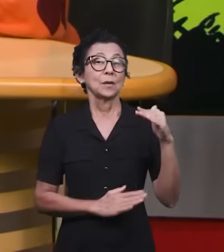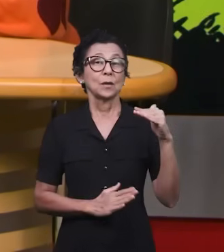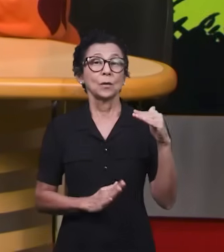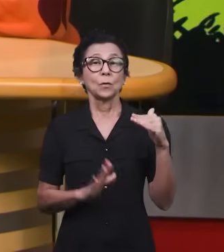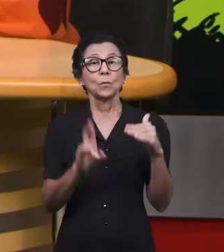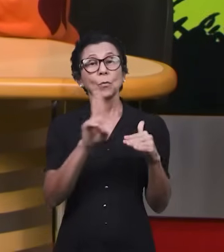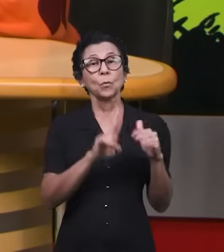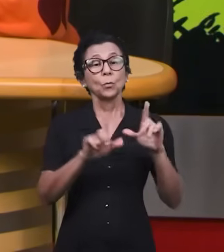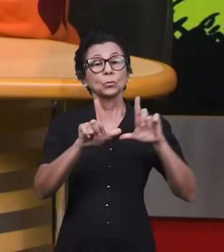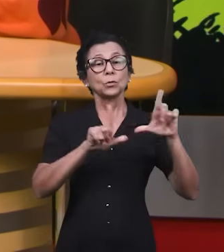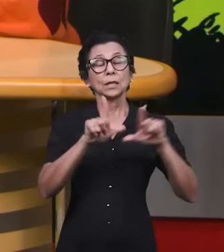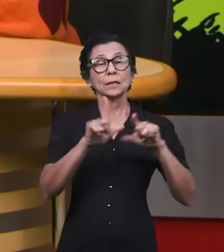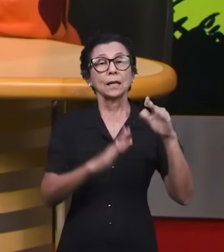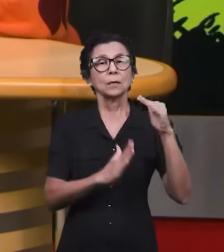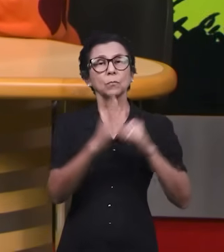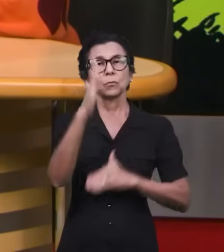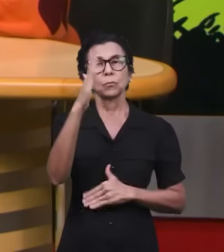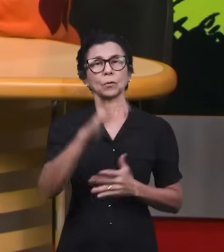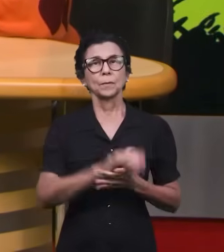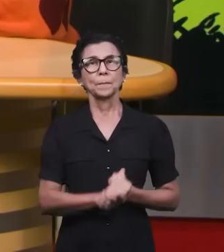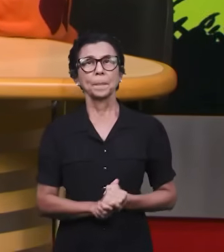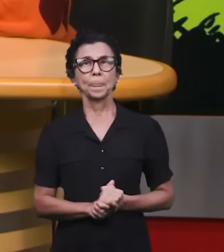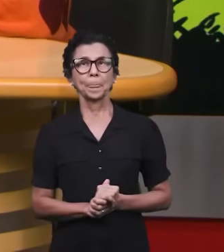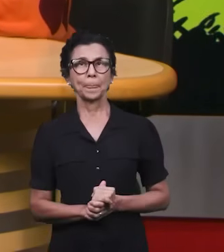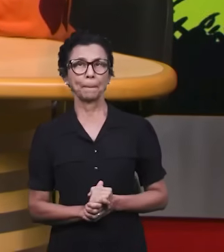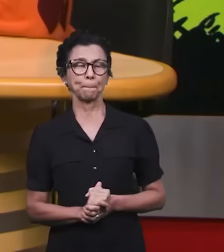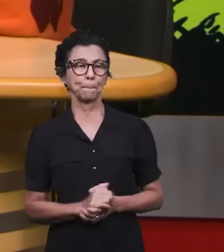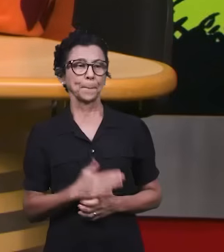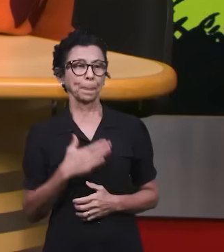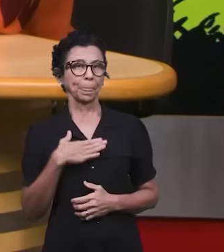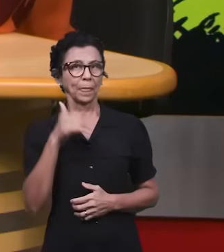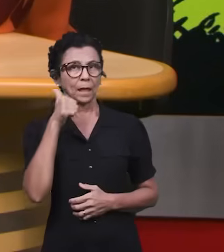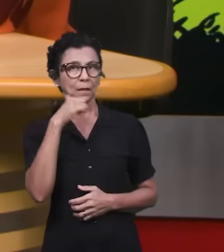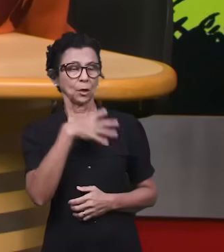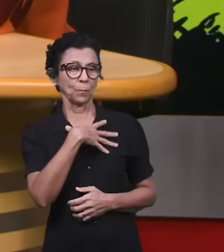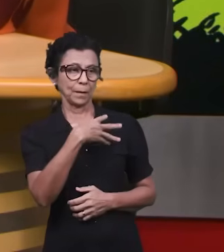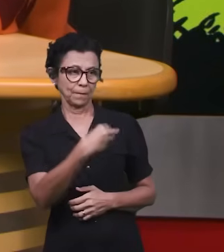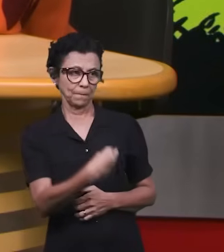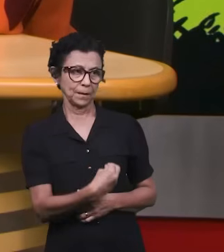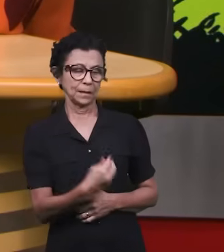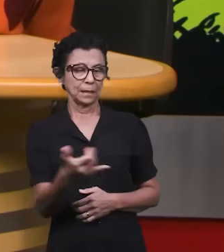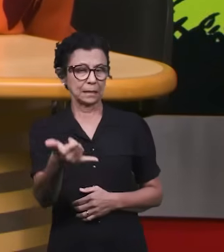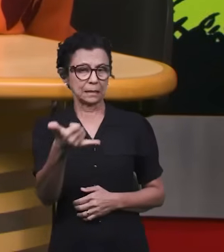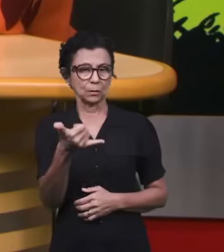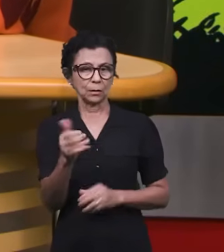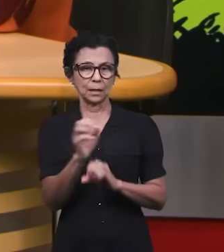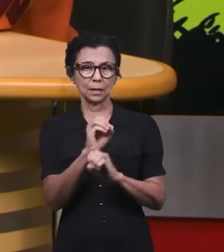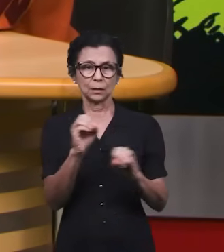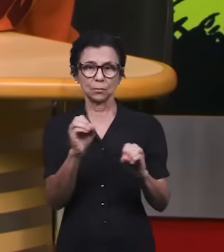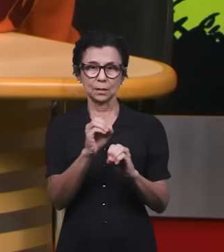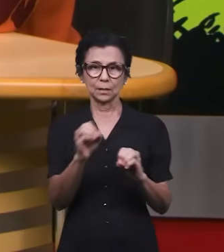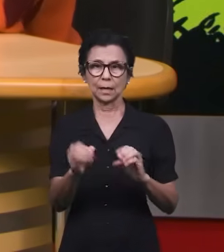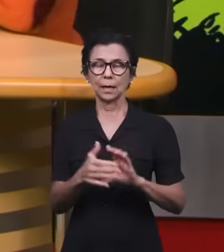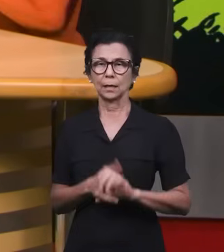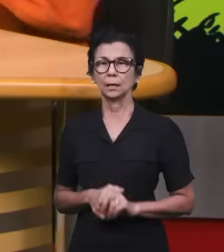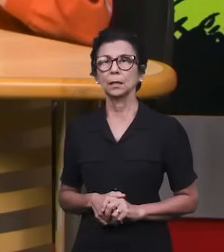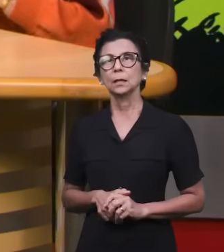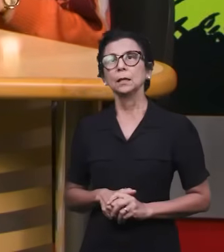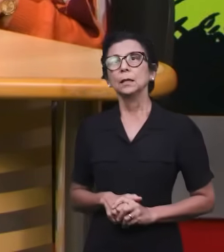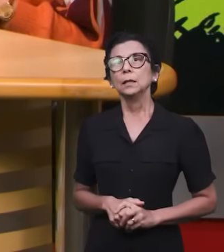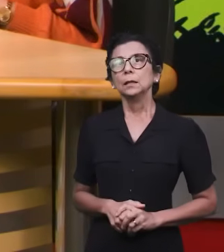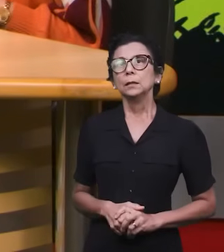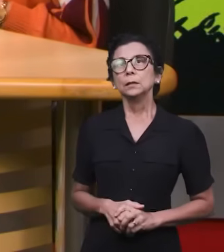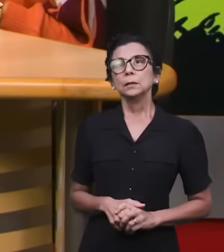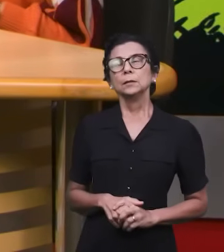vezes, minha menina ainda não tem o celular. Então, no grupo da turma, sou eu que estou lá e ela que tem o acesso. E aí nós